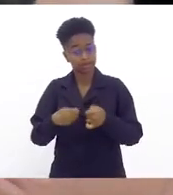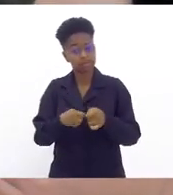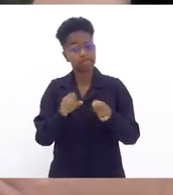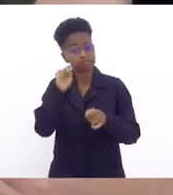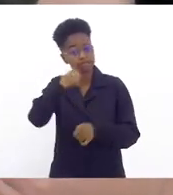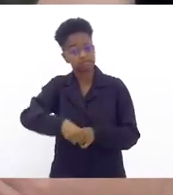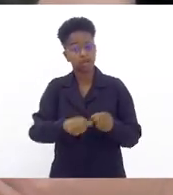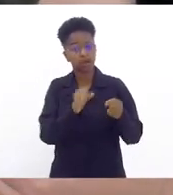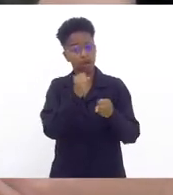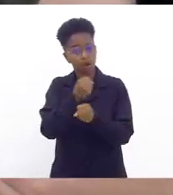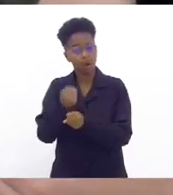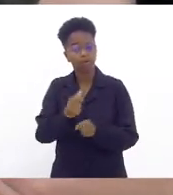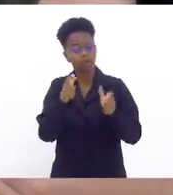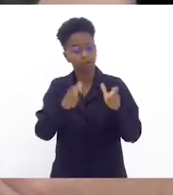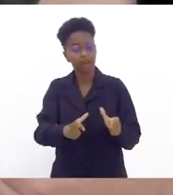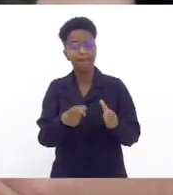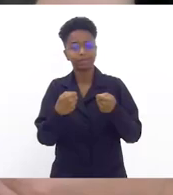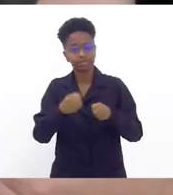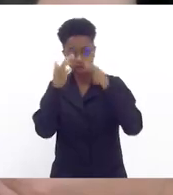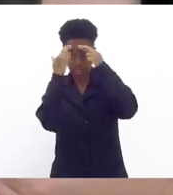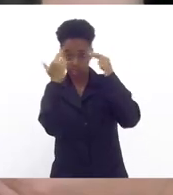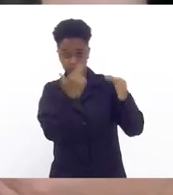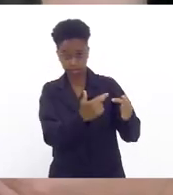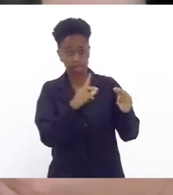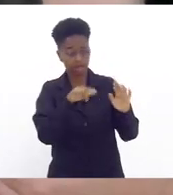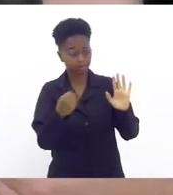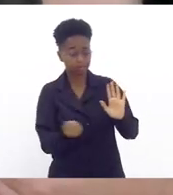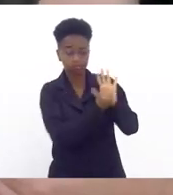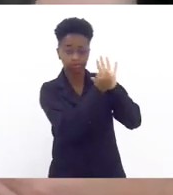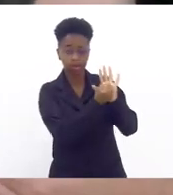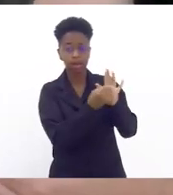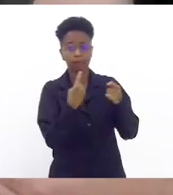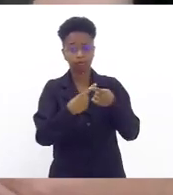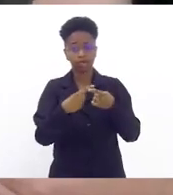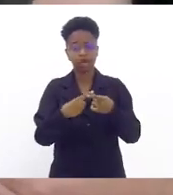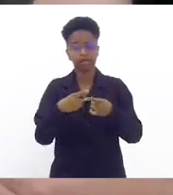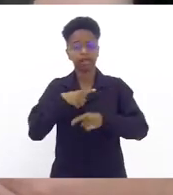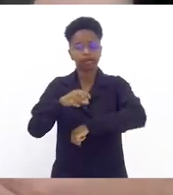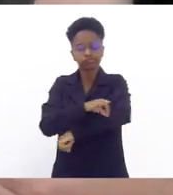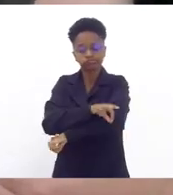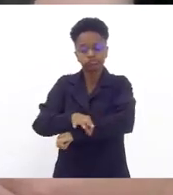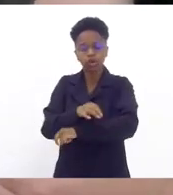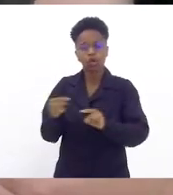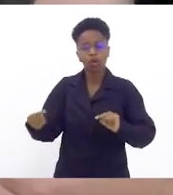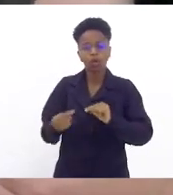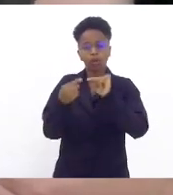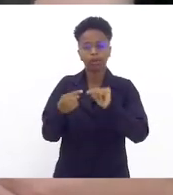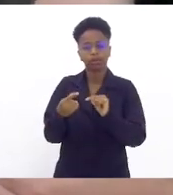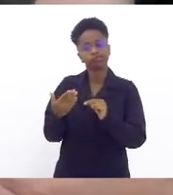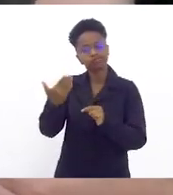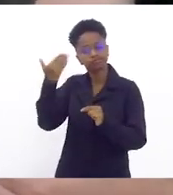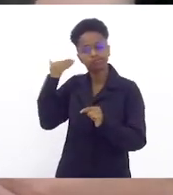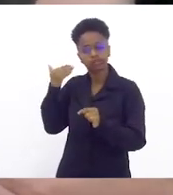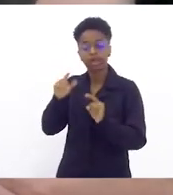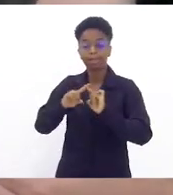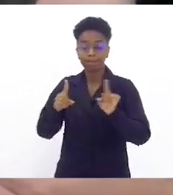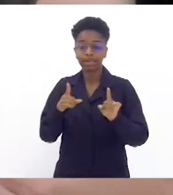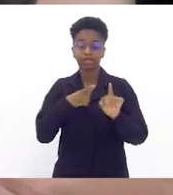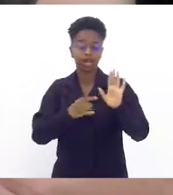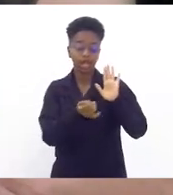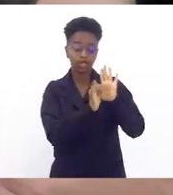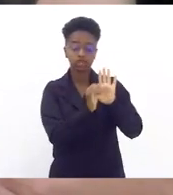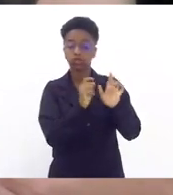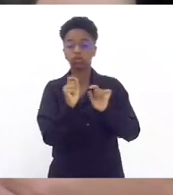patrimônio tombado do ponto de vista arquitetônico mas que tem que visto do edital